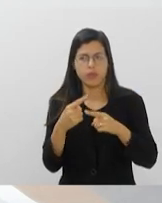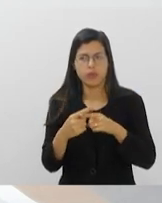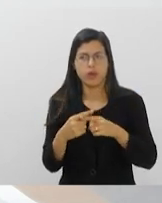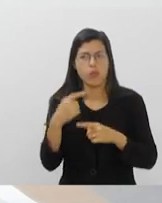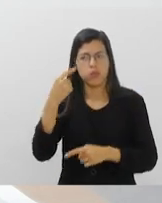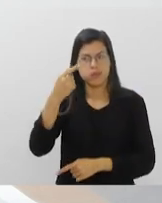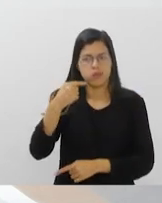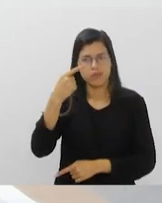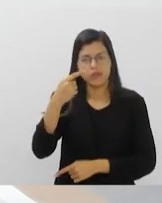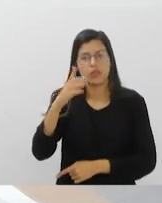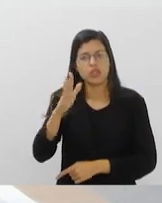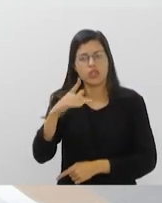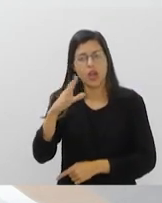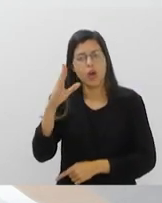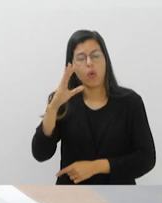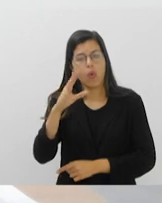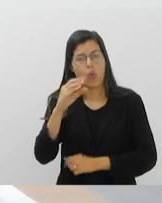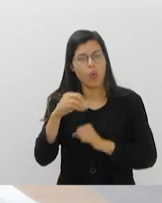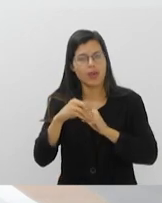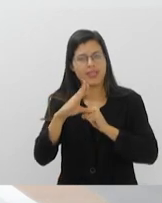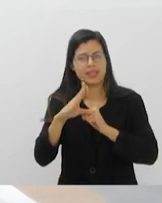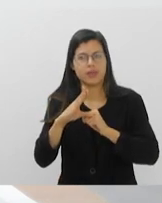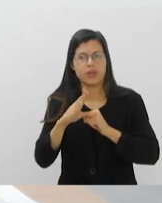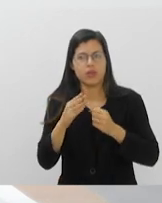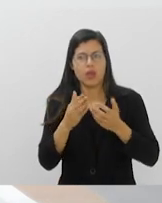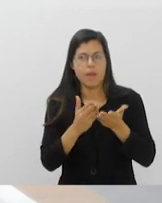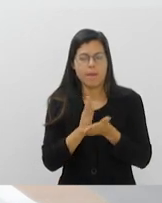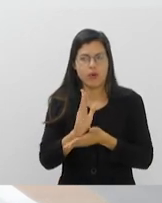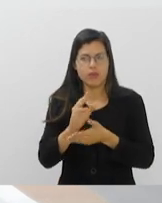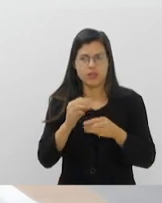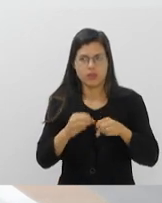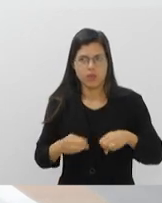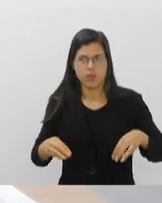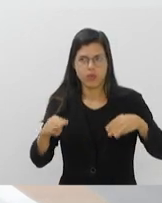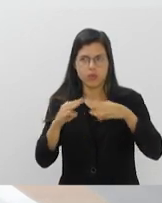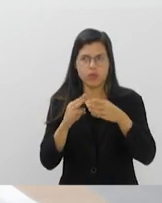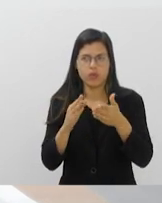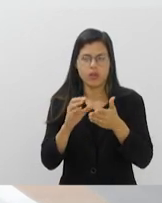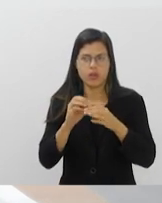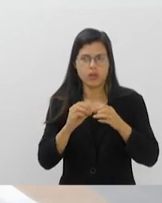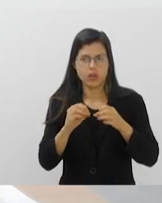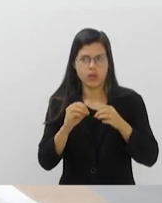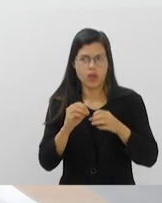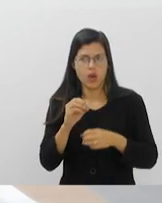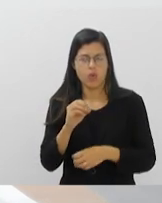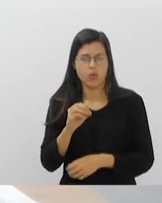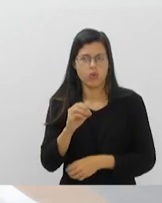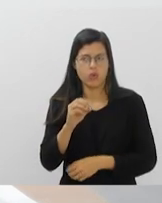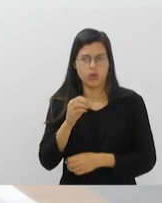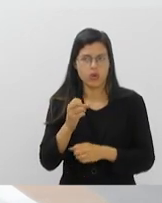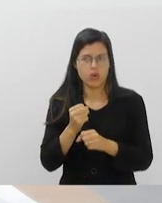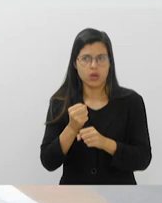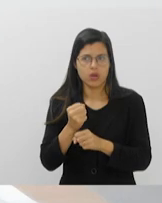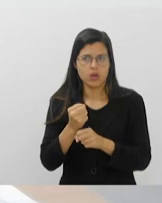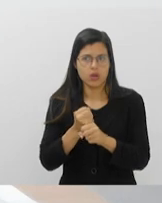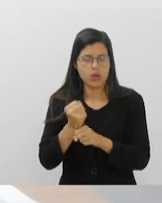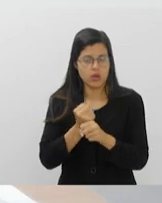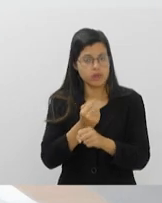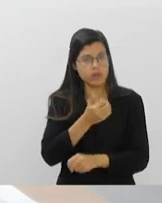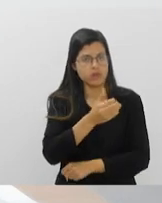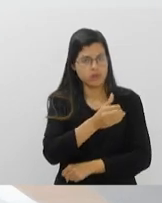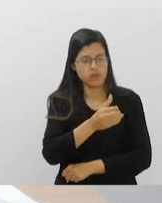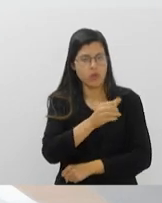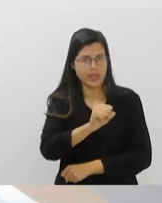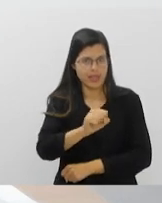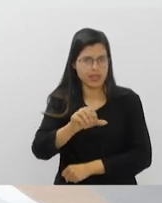conhecimento da discussão para aprovação da convenção da ONU que foi aprovada em assembleia geral das Nações Unidas em 20 de novembro de 89 então a